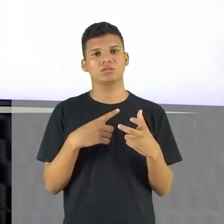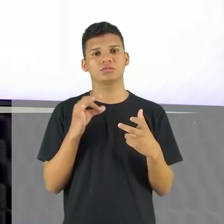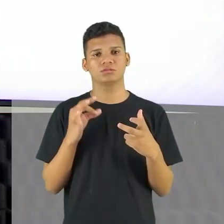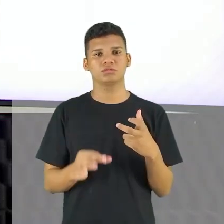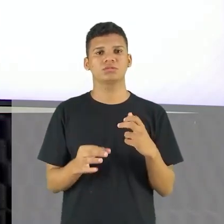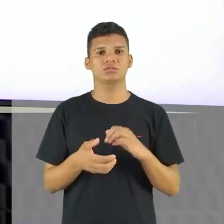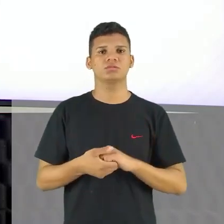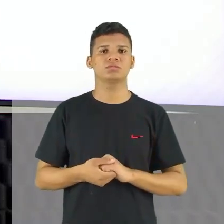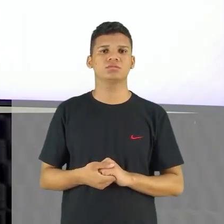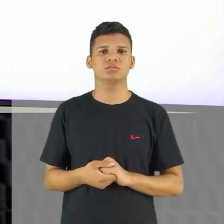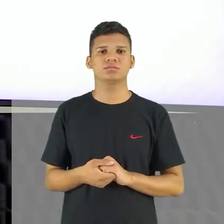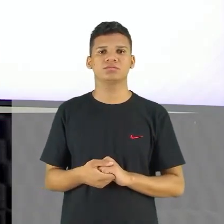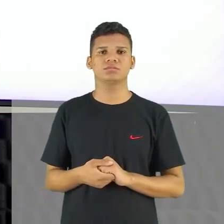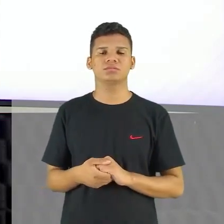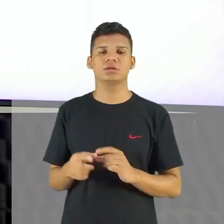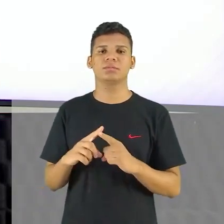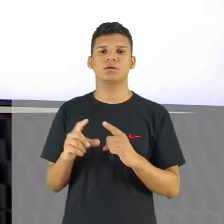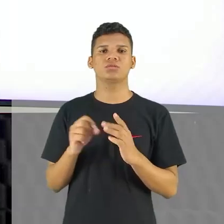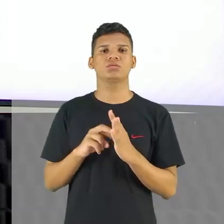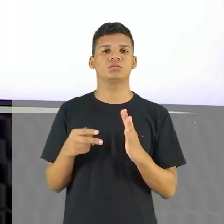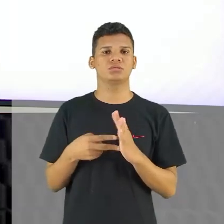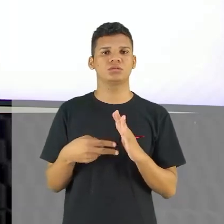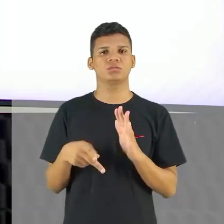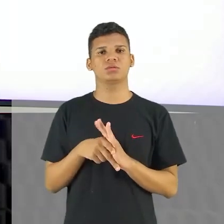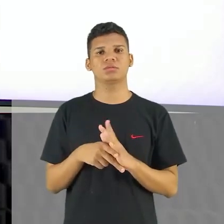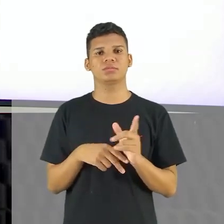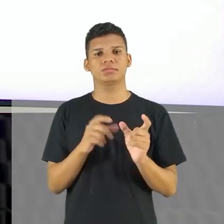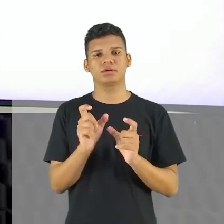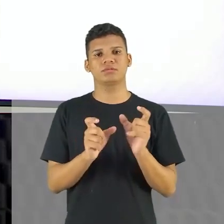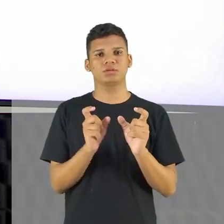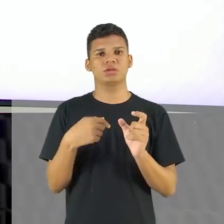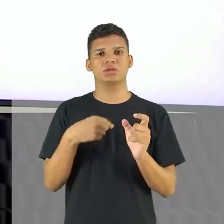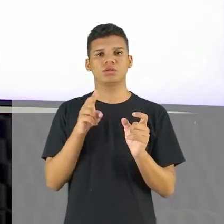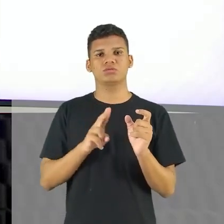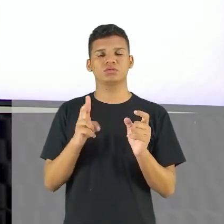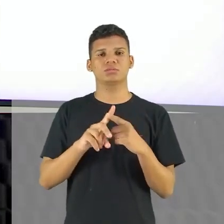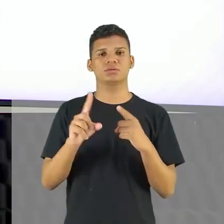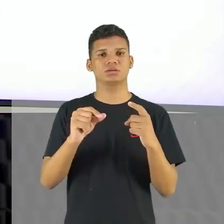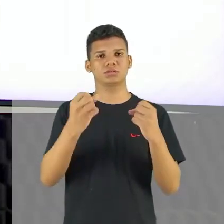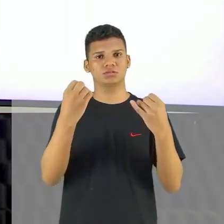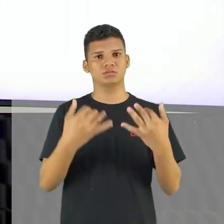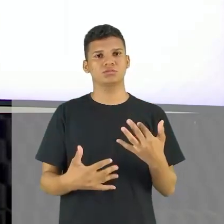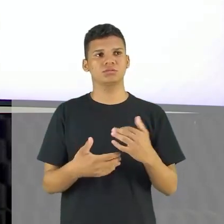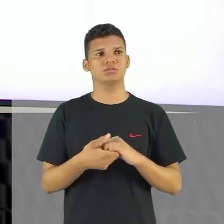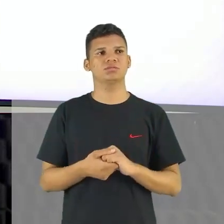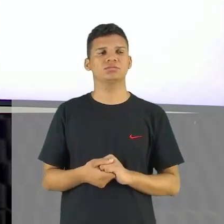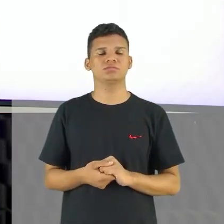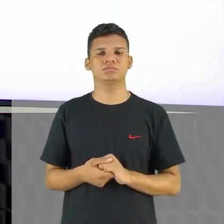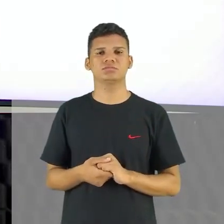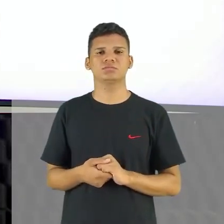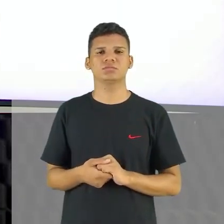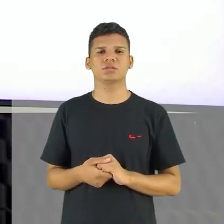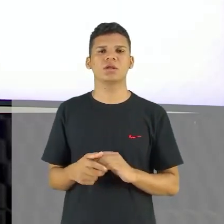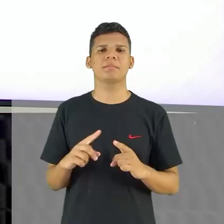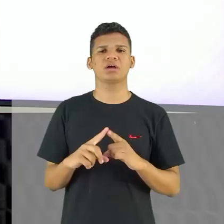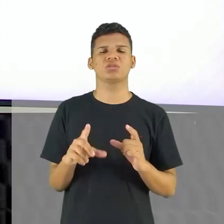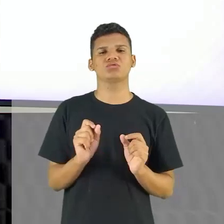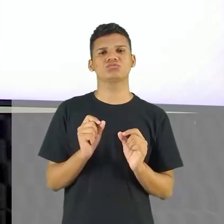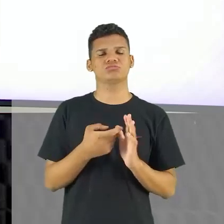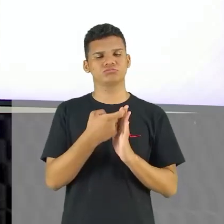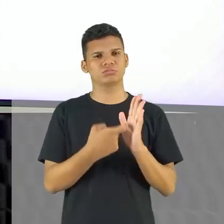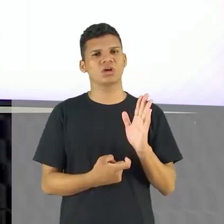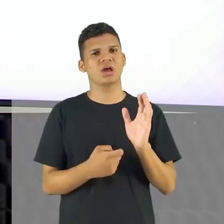está conversando com as palavras que eu uso para relatar. Ai, palavras, que